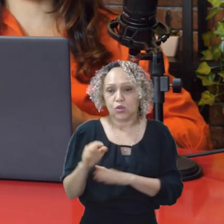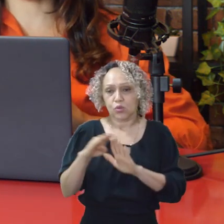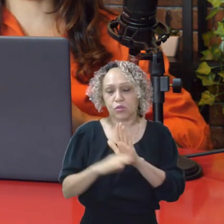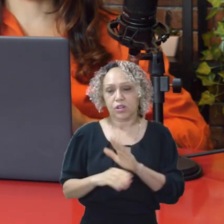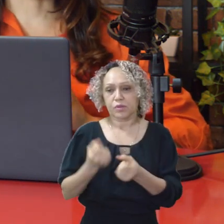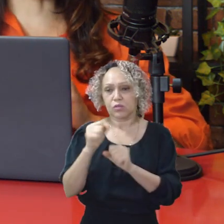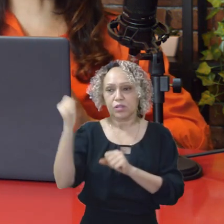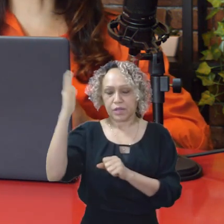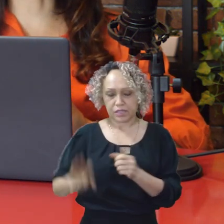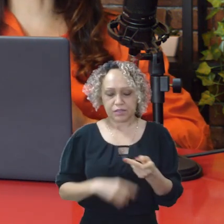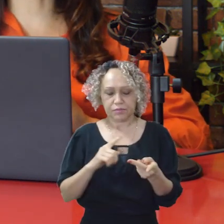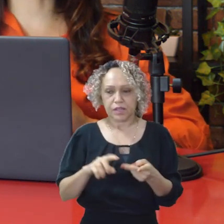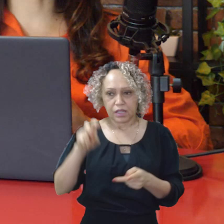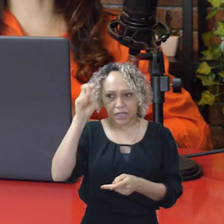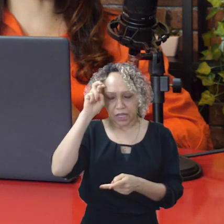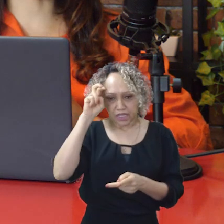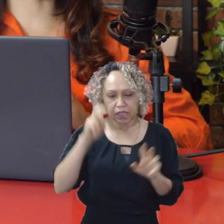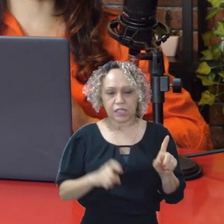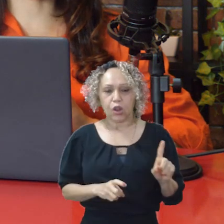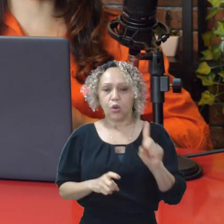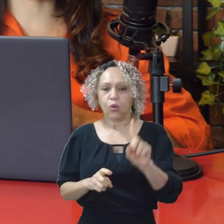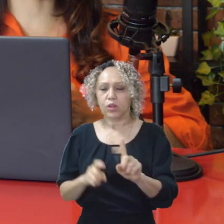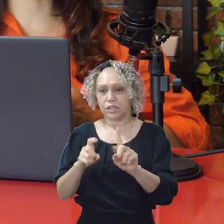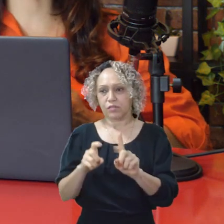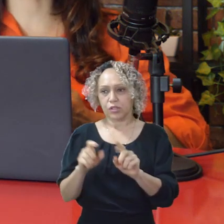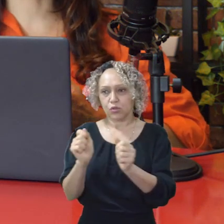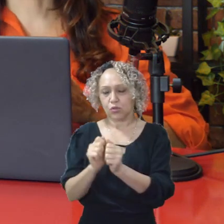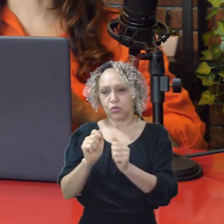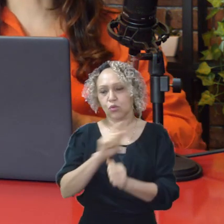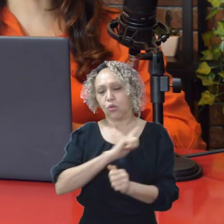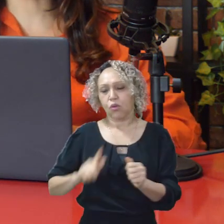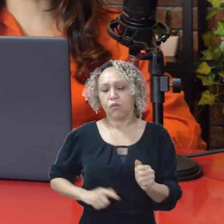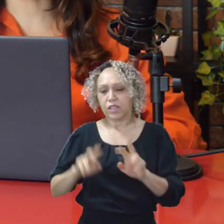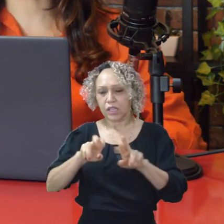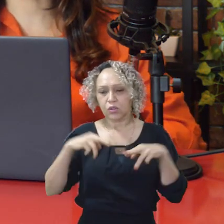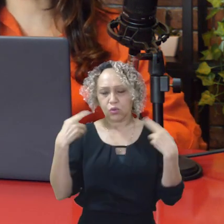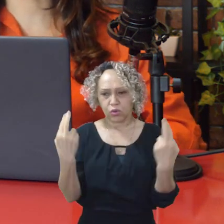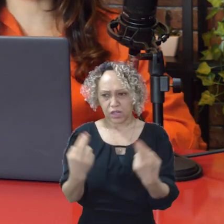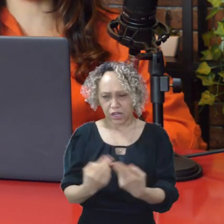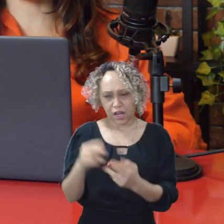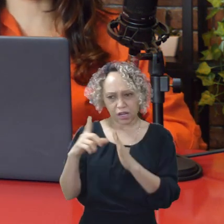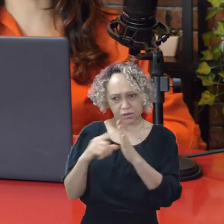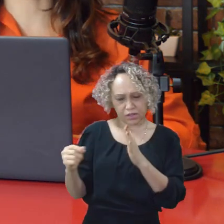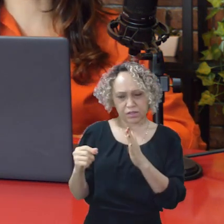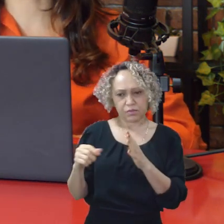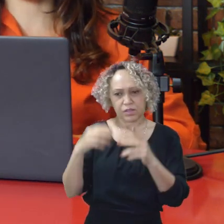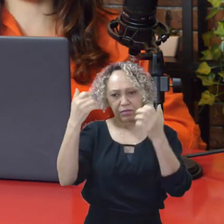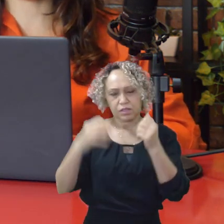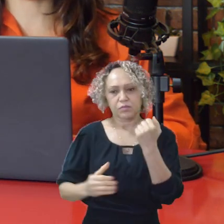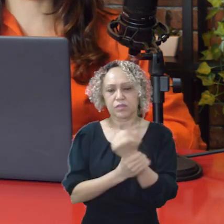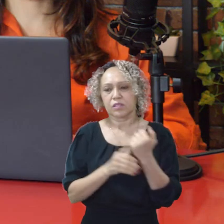Indústria Brasil. Na quinta, Lula se reuniu com governadores para discutir o novo plano para a segurança pública no Palácio